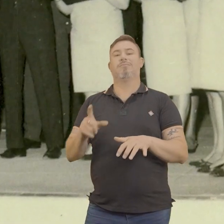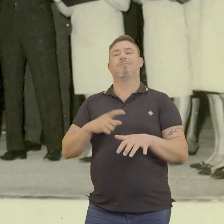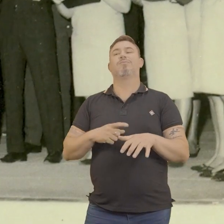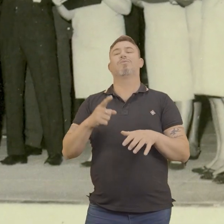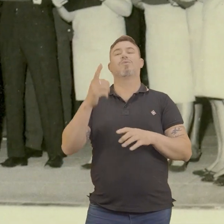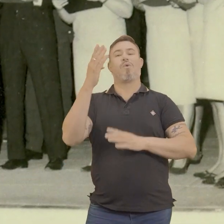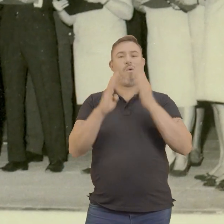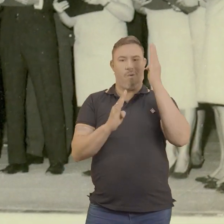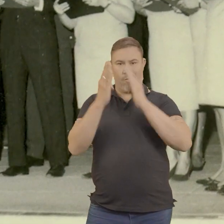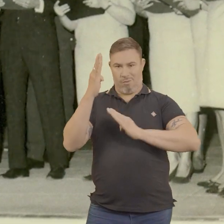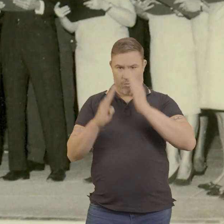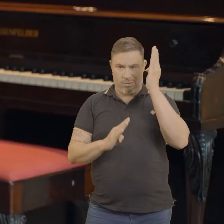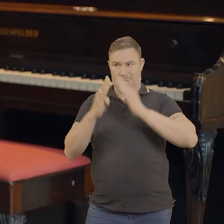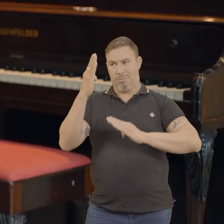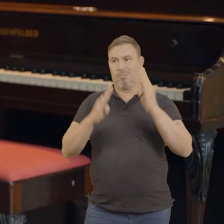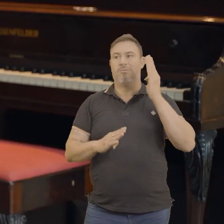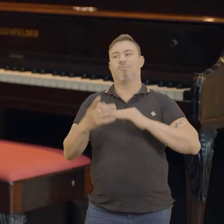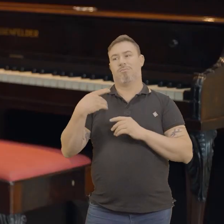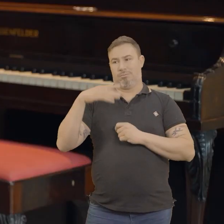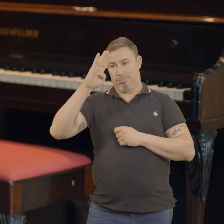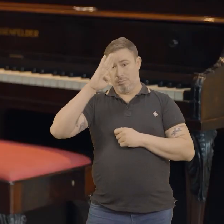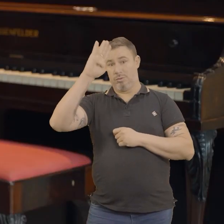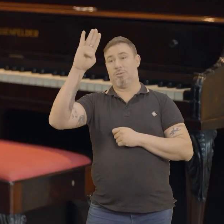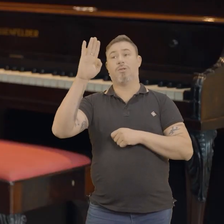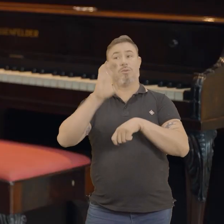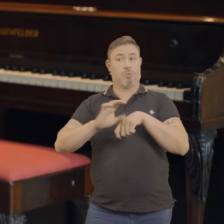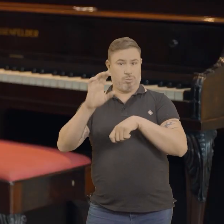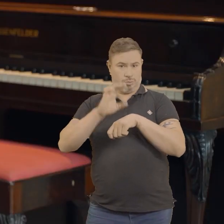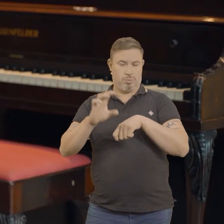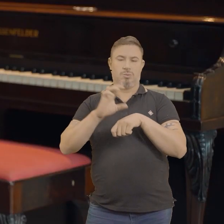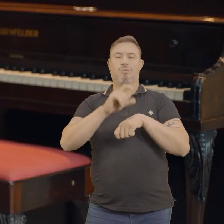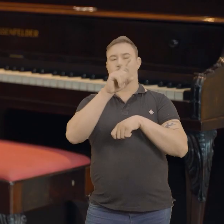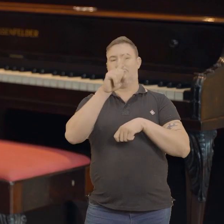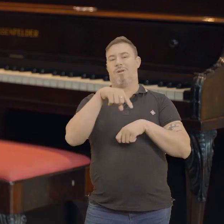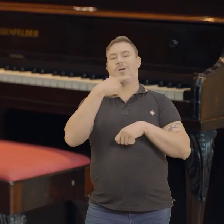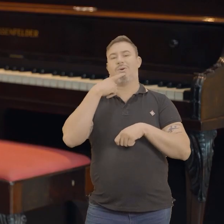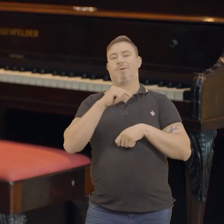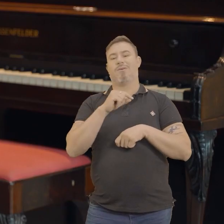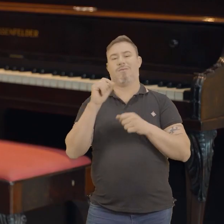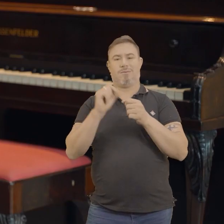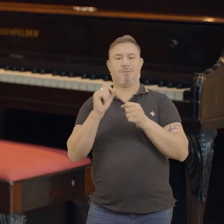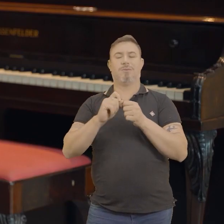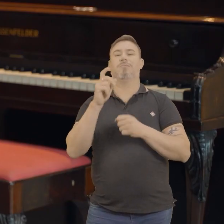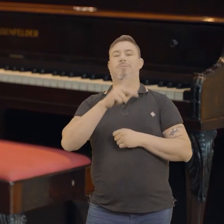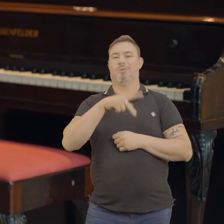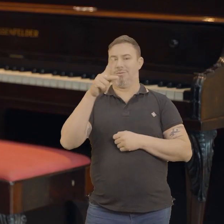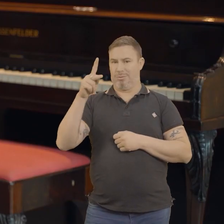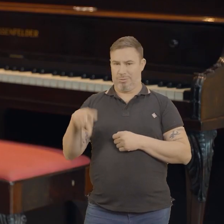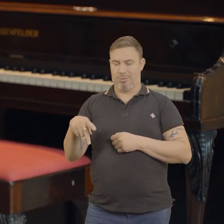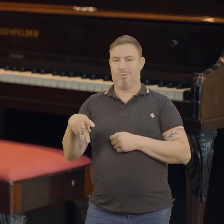canto coral, porque uma das prioridades do curso de canto orfeônico era preparar professores